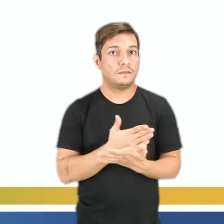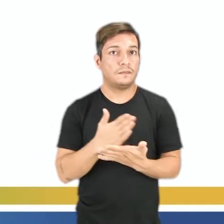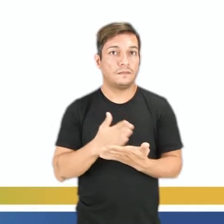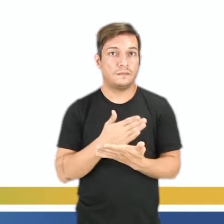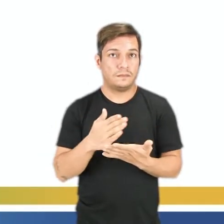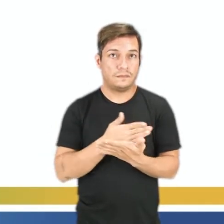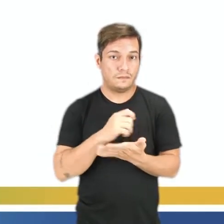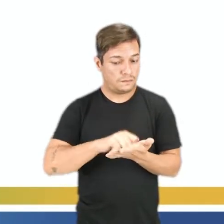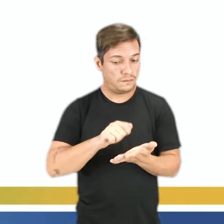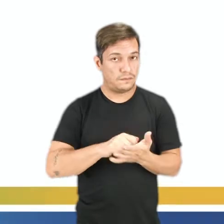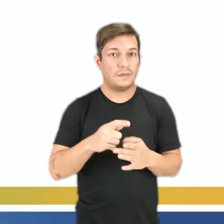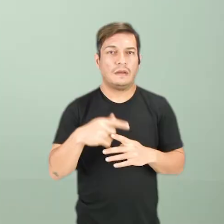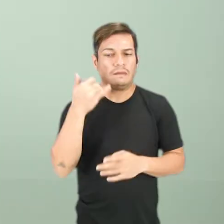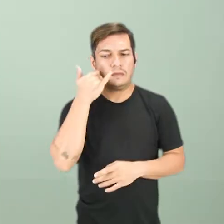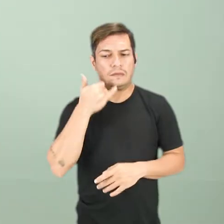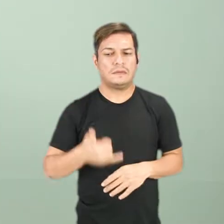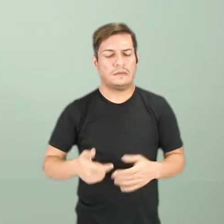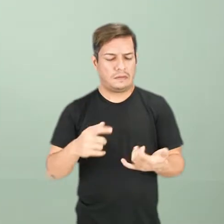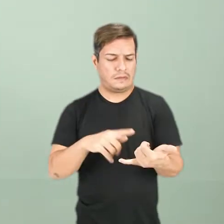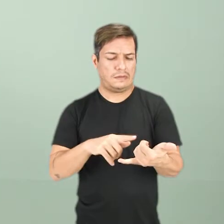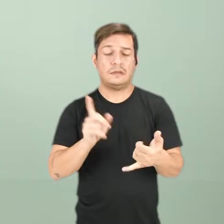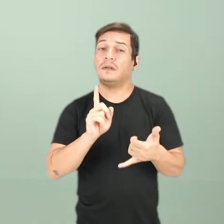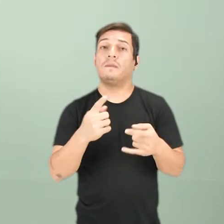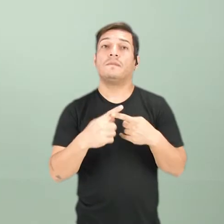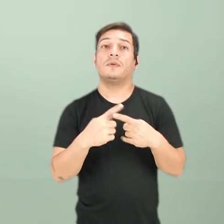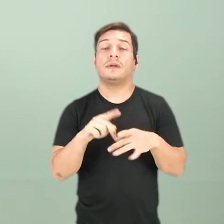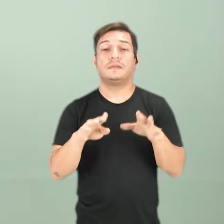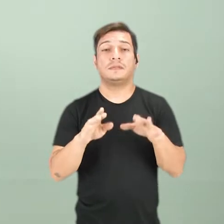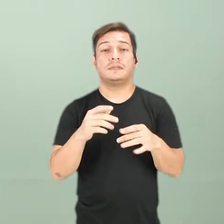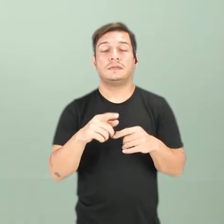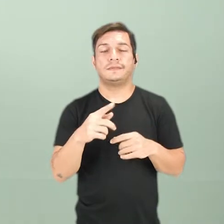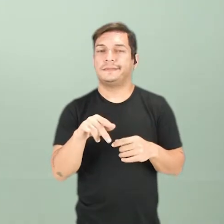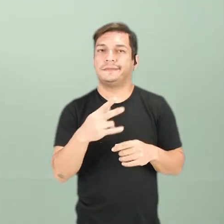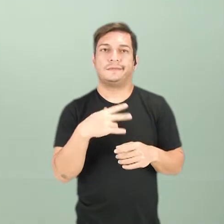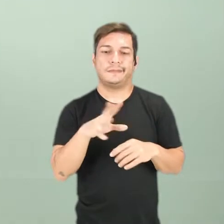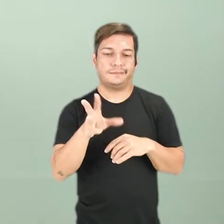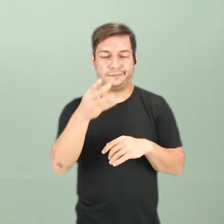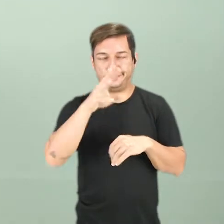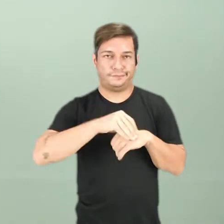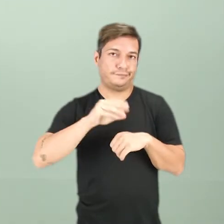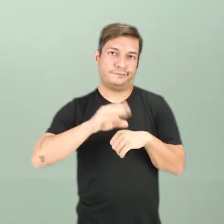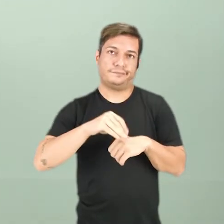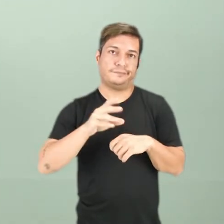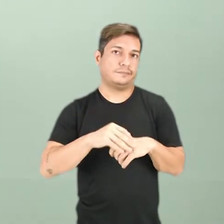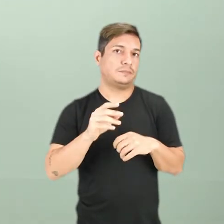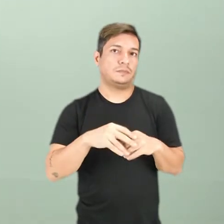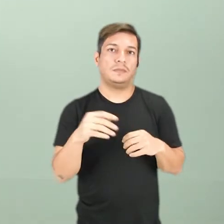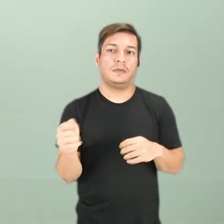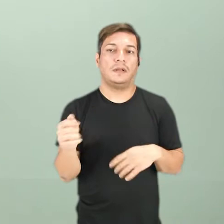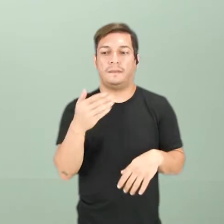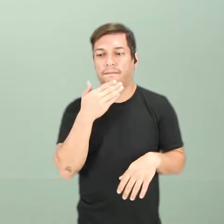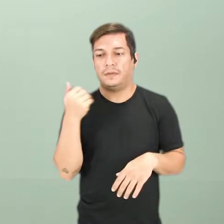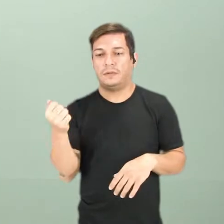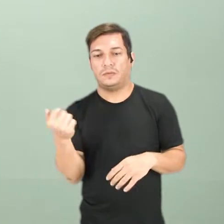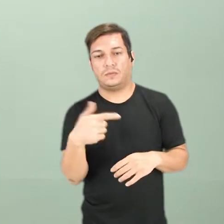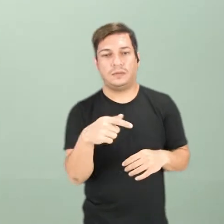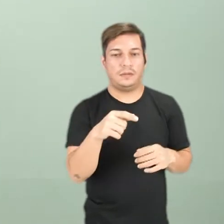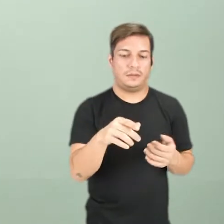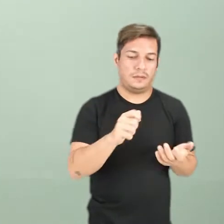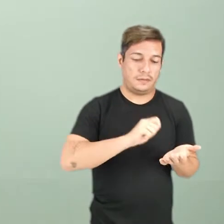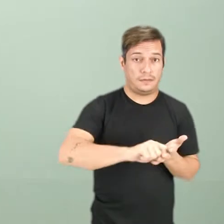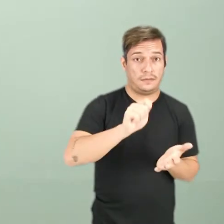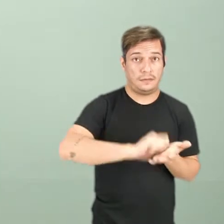seu celular, porque senão você não vai absorver do mesmo jeito que você absorve quando